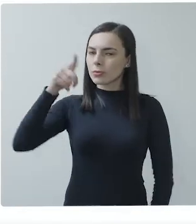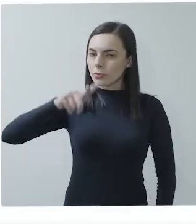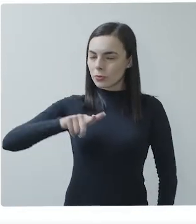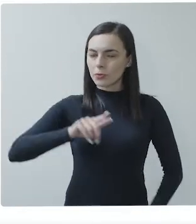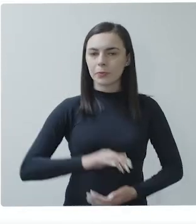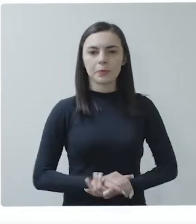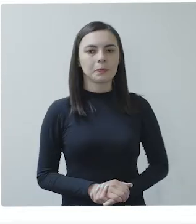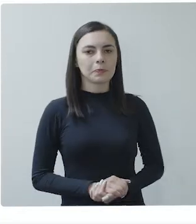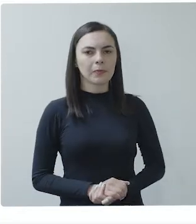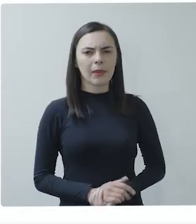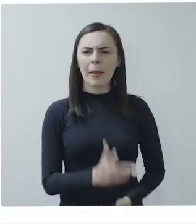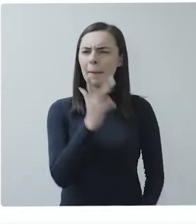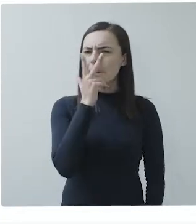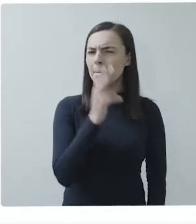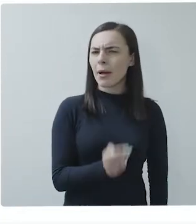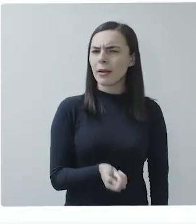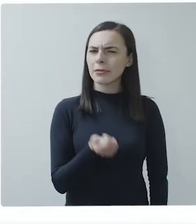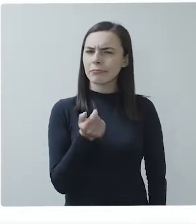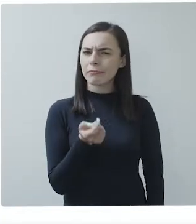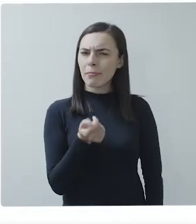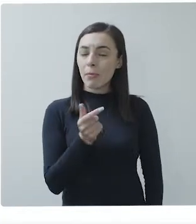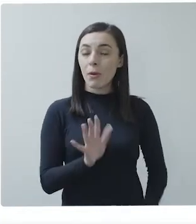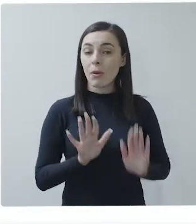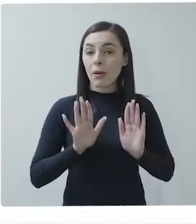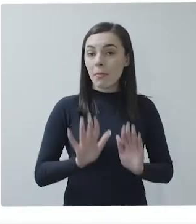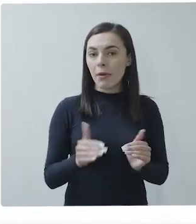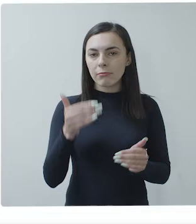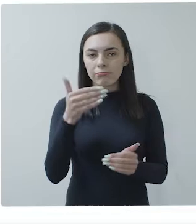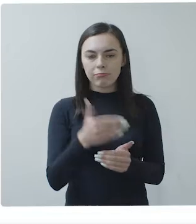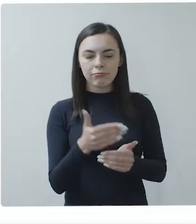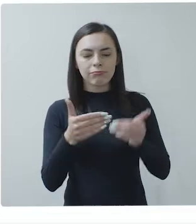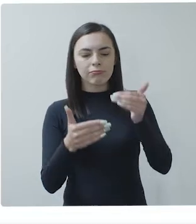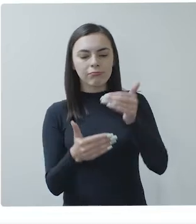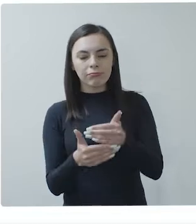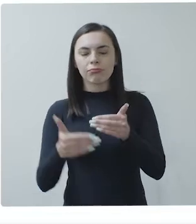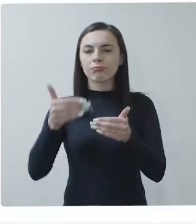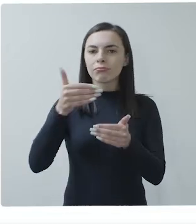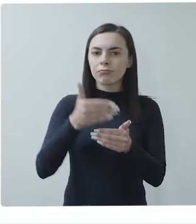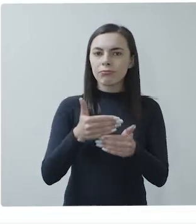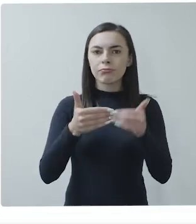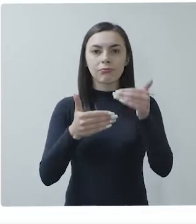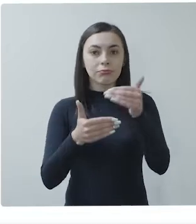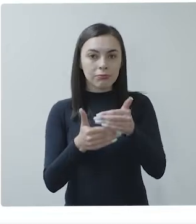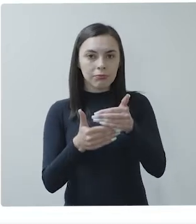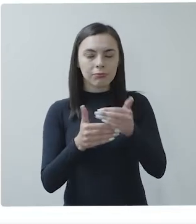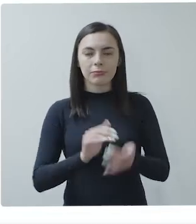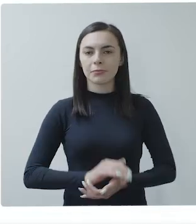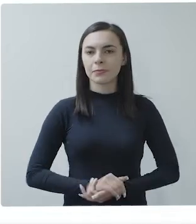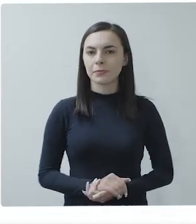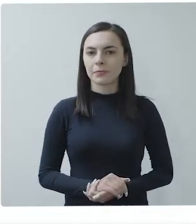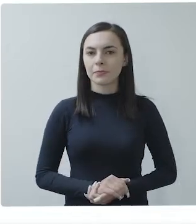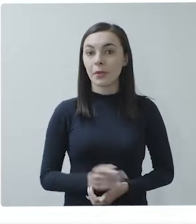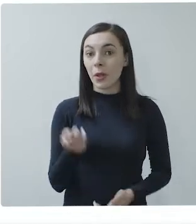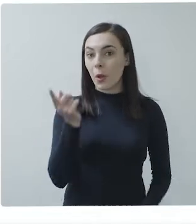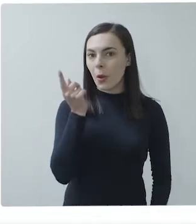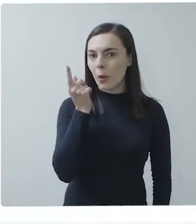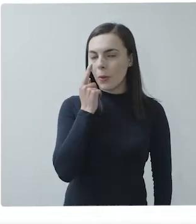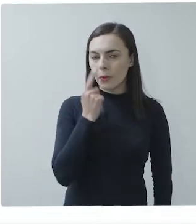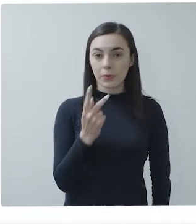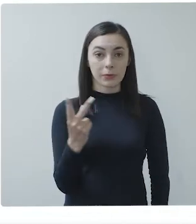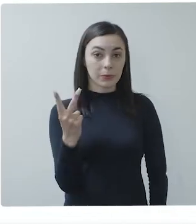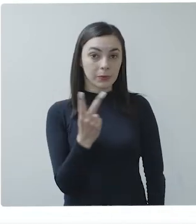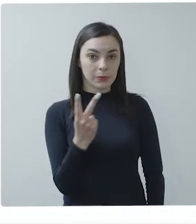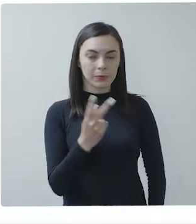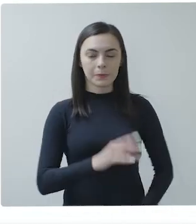vou repetir. Pode parecer pouco, mas de tijolinho em tijolinho. Vamos para o